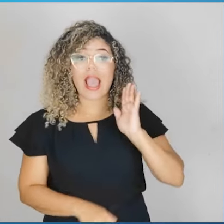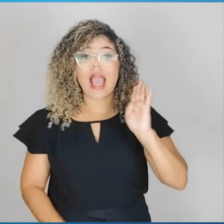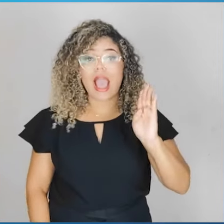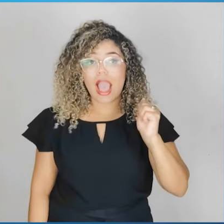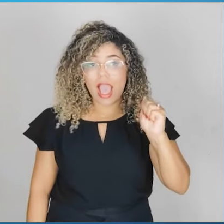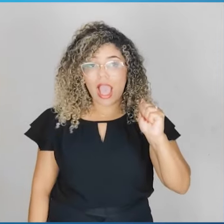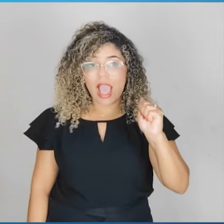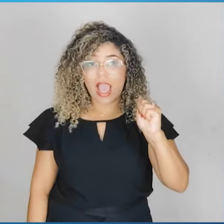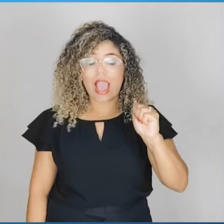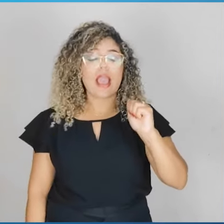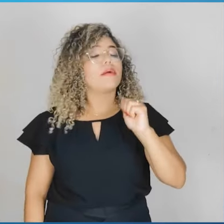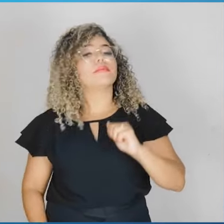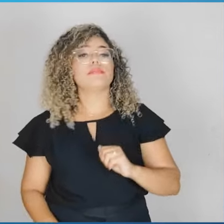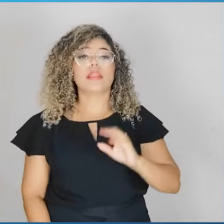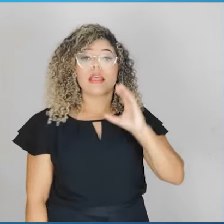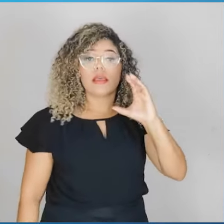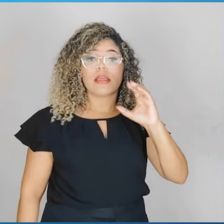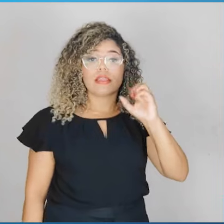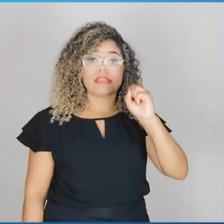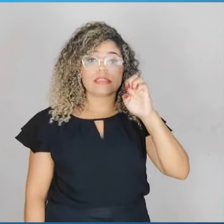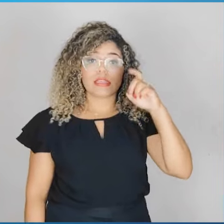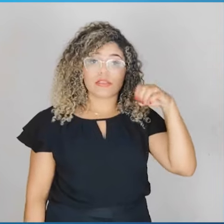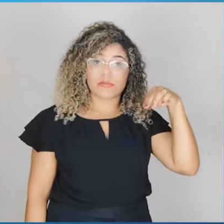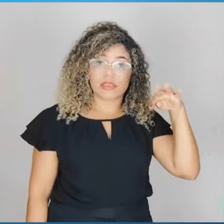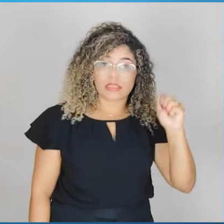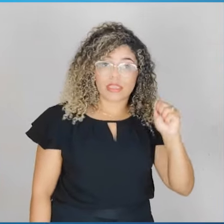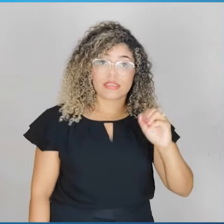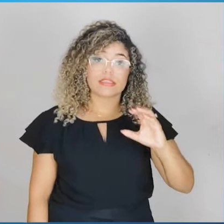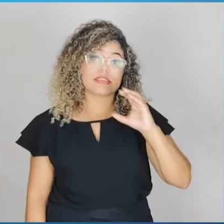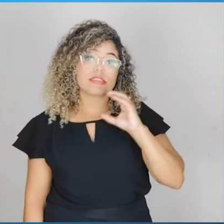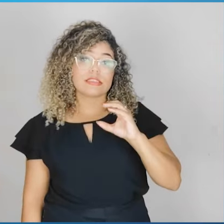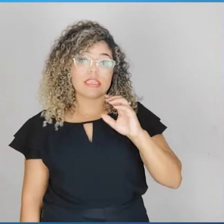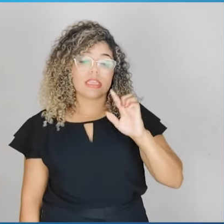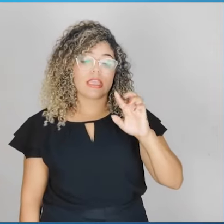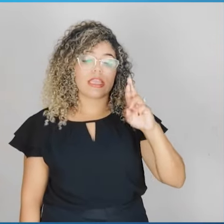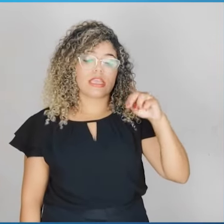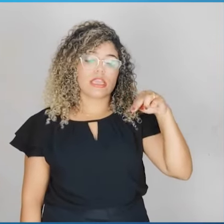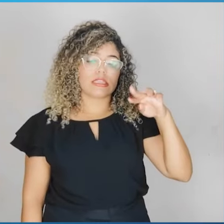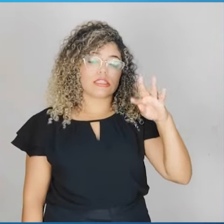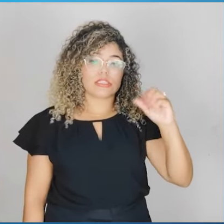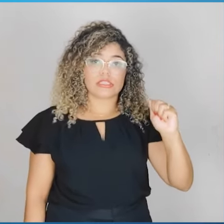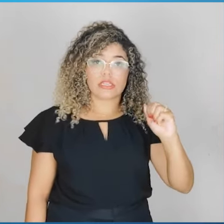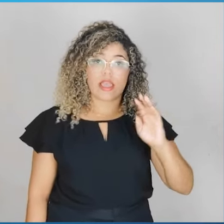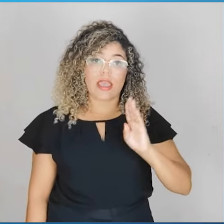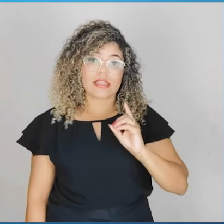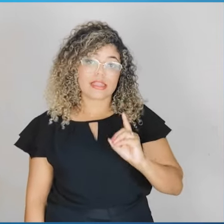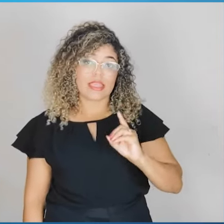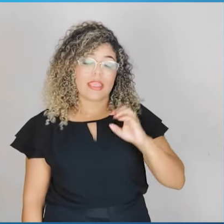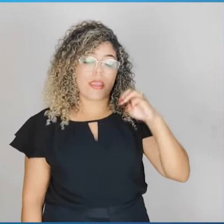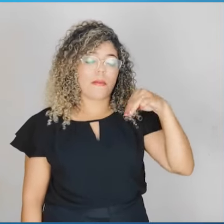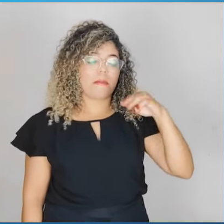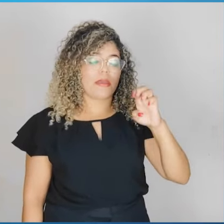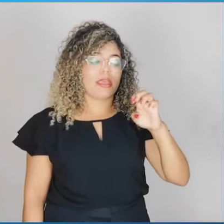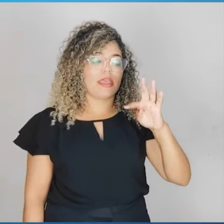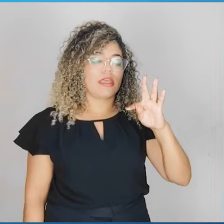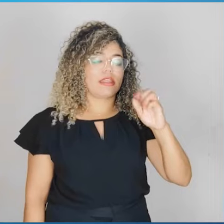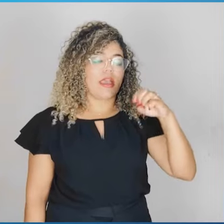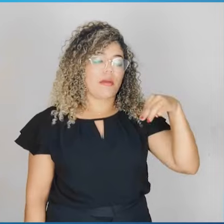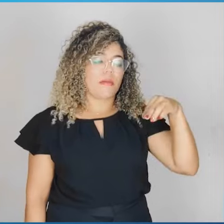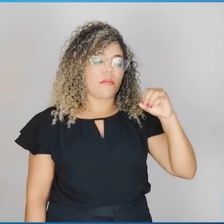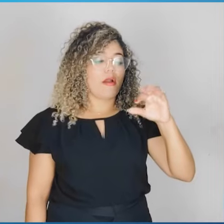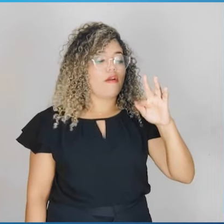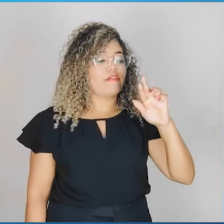A ígnea, B, sedimentar, C, granítica ou D, metamórfica. Qual é a nossa